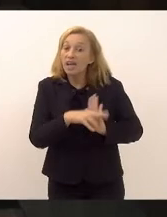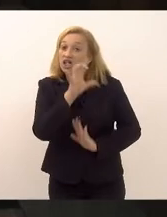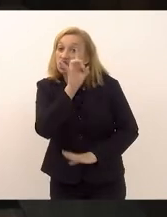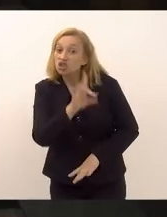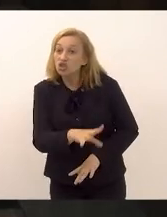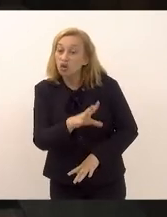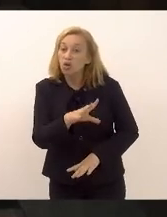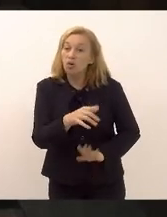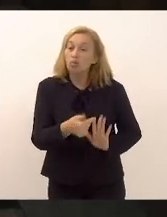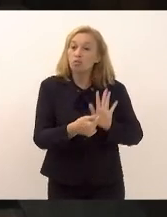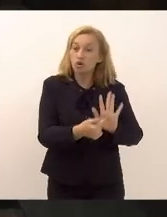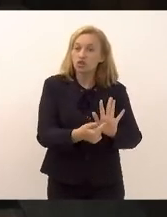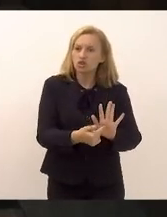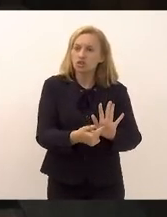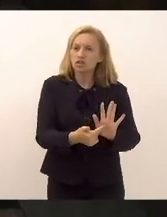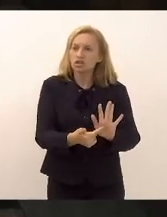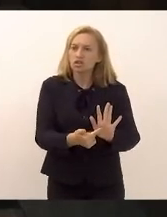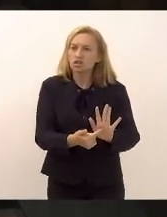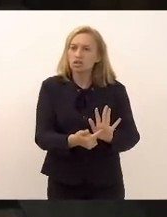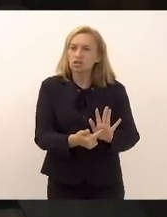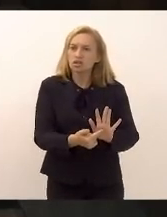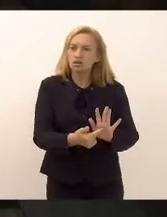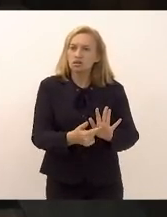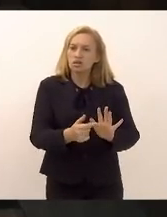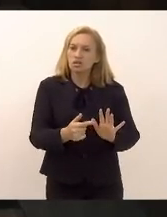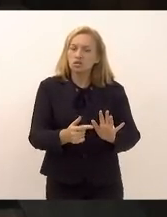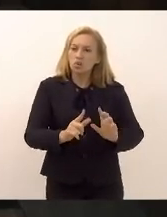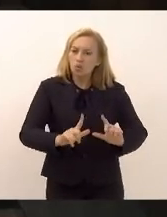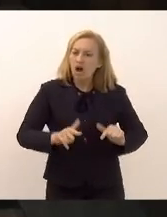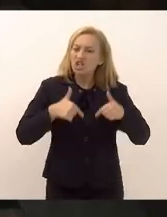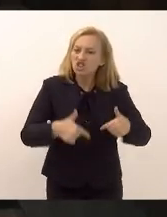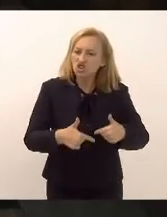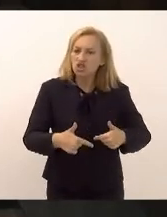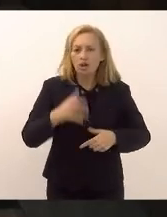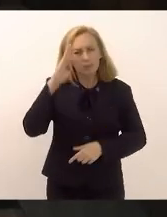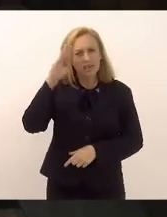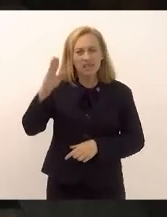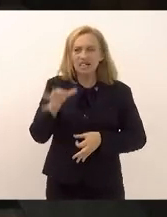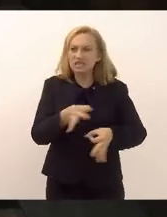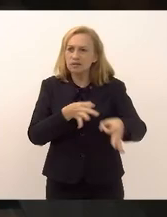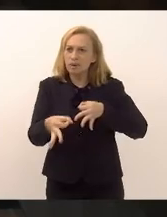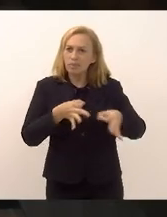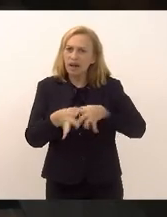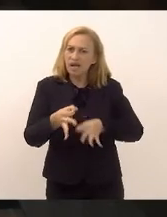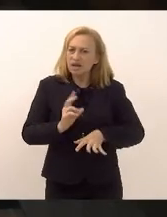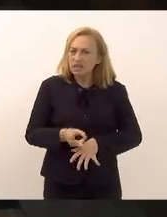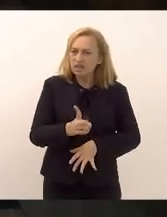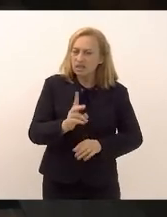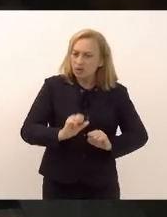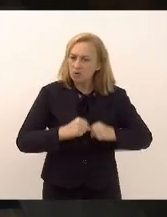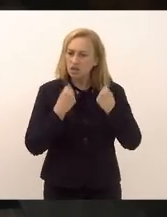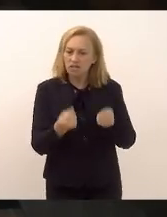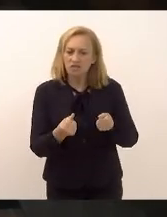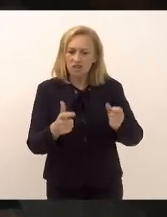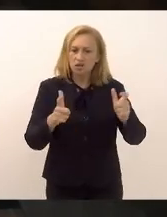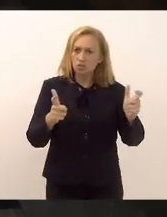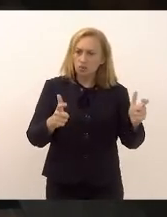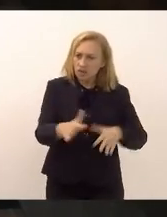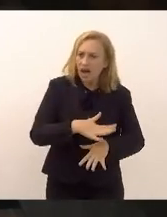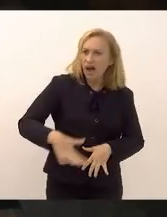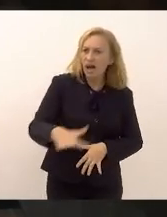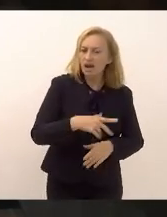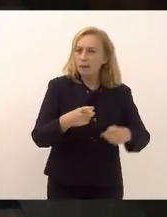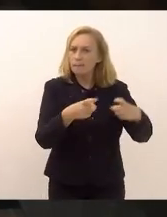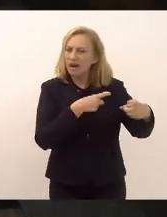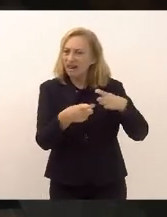justifica diante de uma força militar, ou seja, forças que se preparam permanentemente para a defesa do território, para a